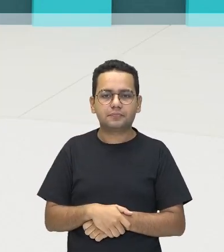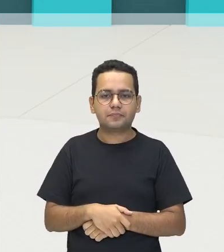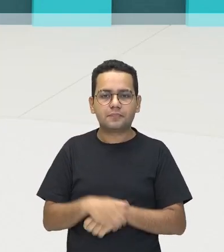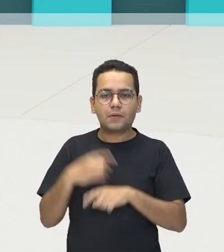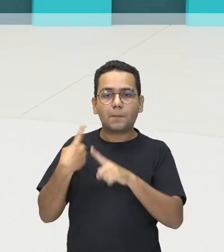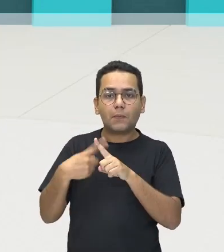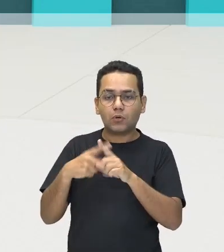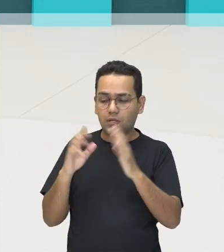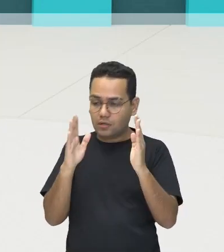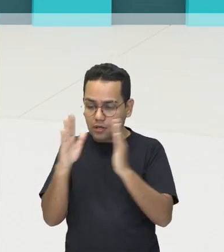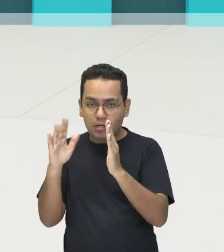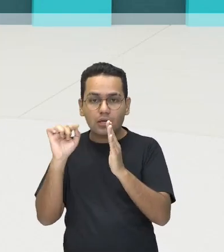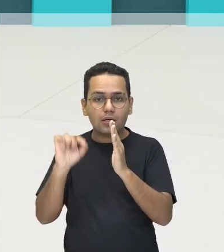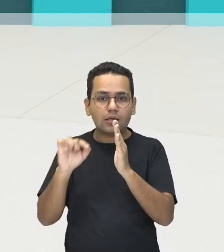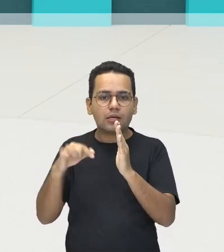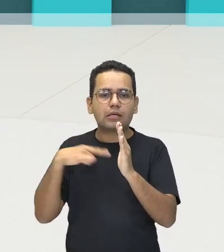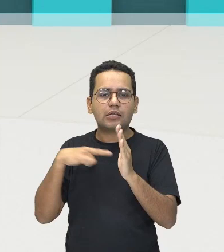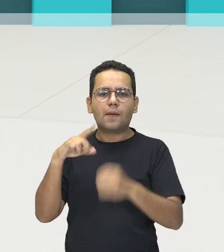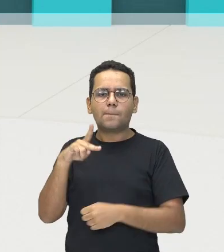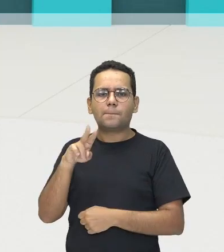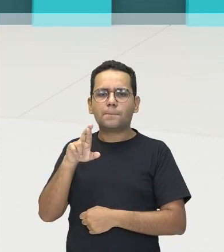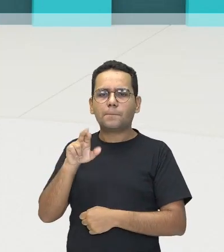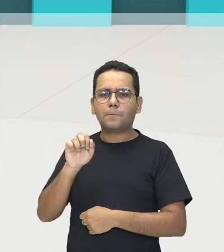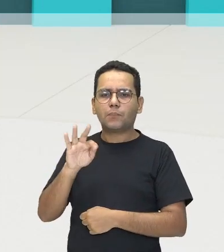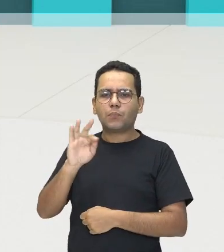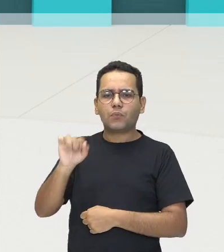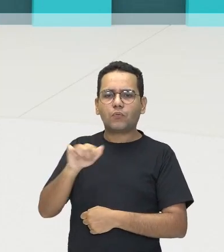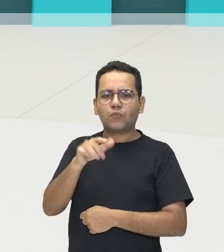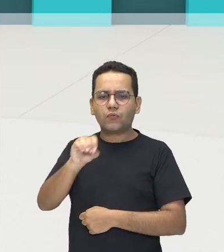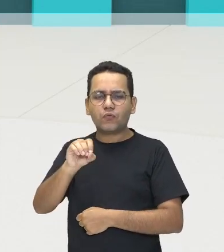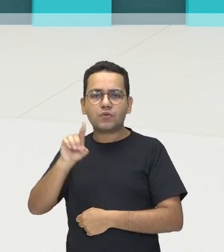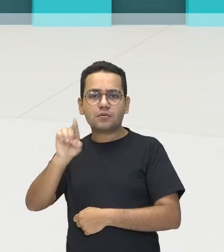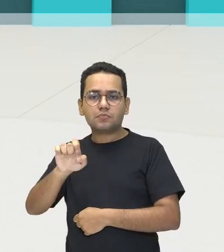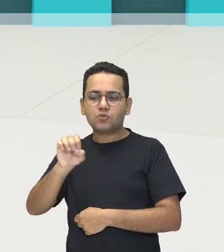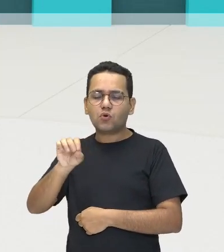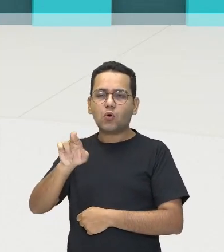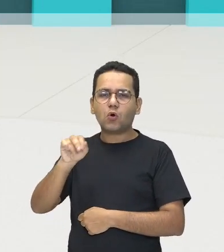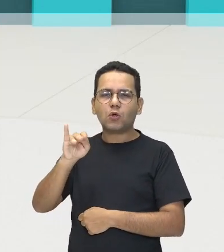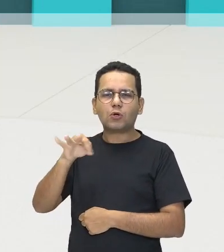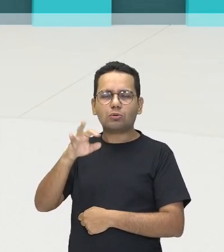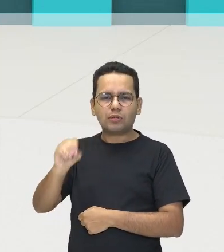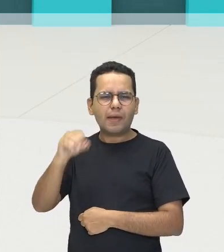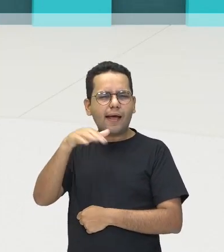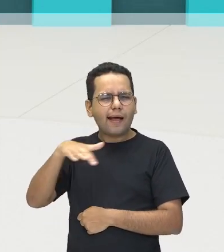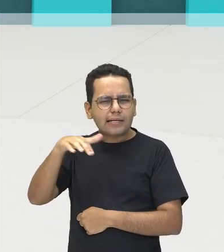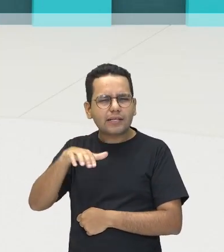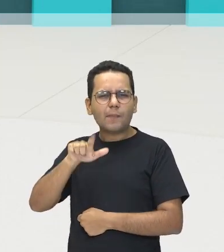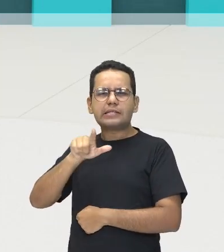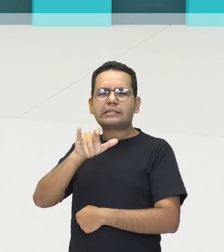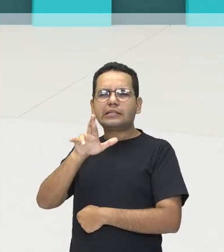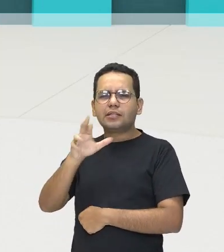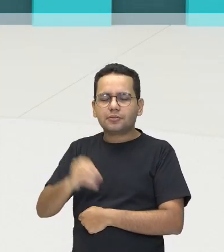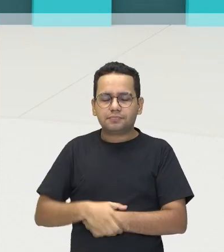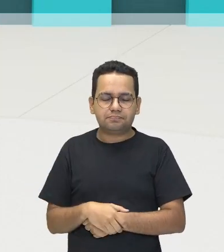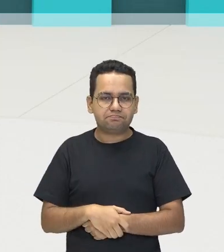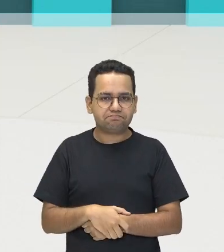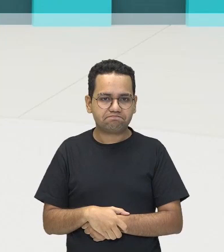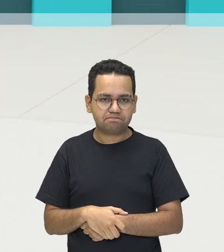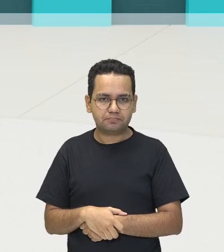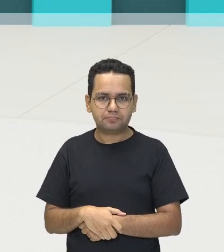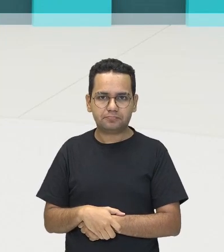essa profusão de ornamentos, com esse preciosismo linguístico, beleza? Acompanha aí comigo as características do